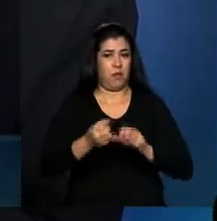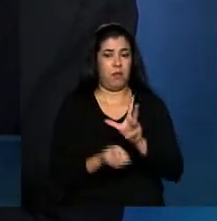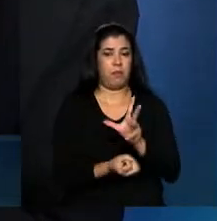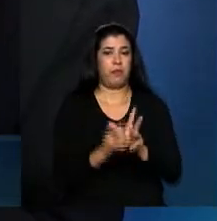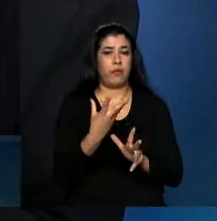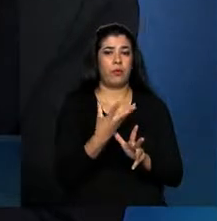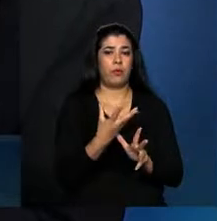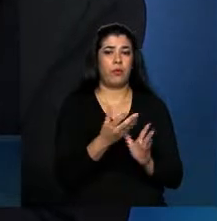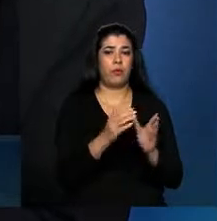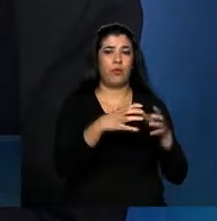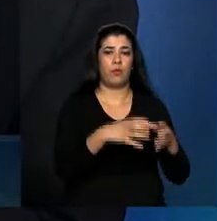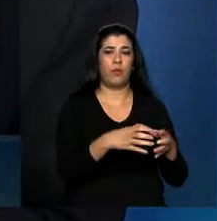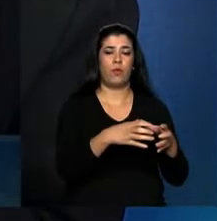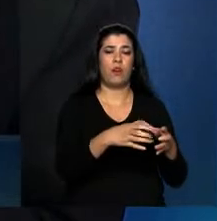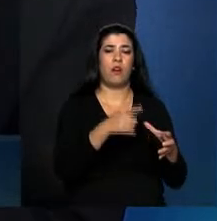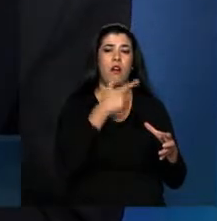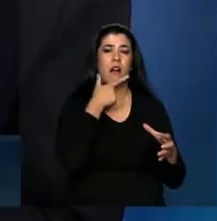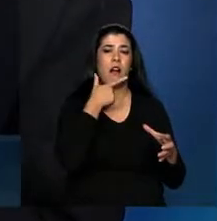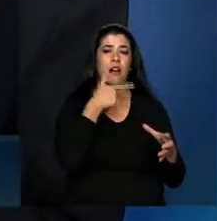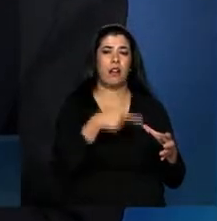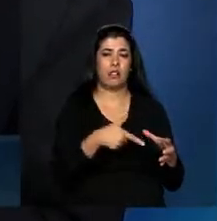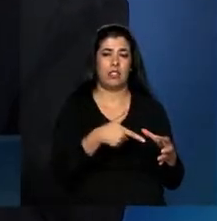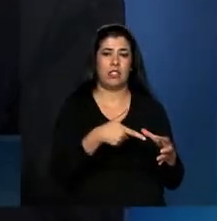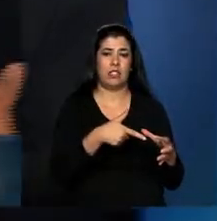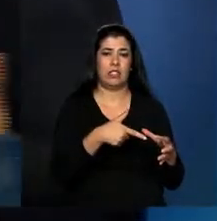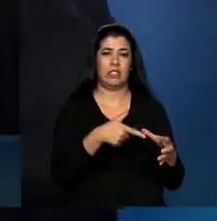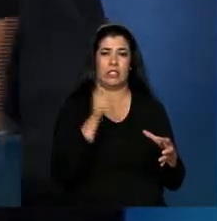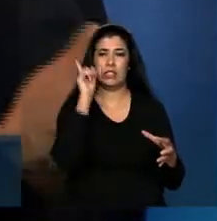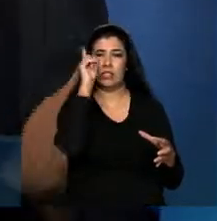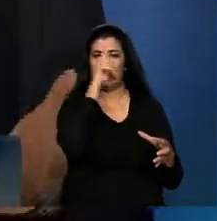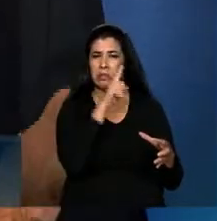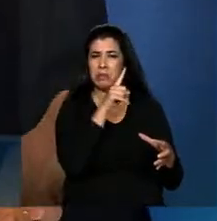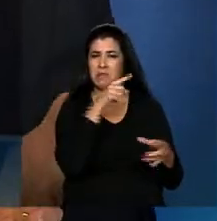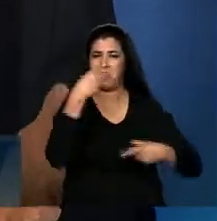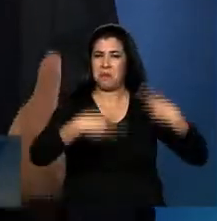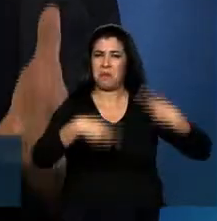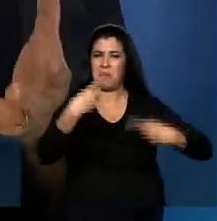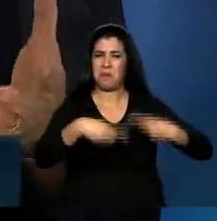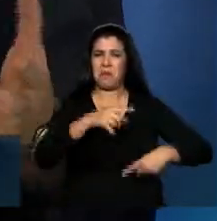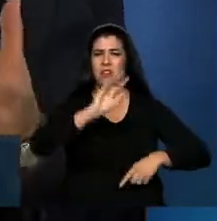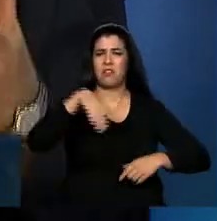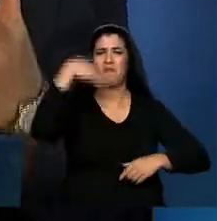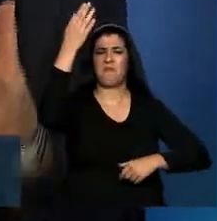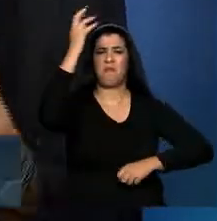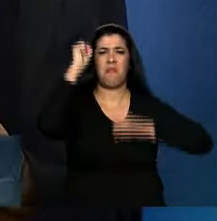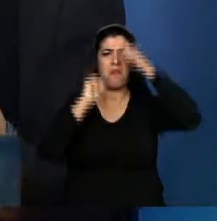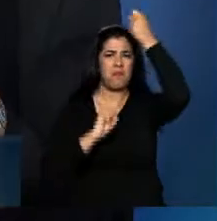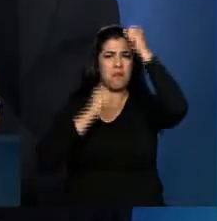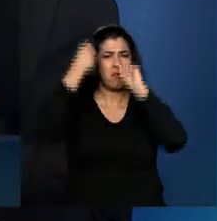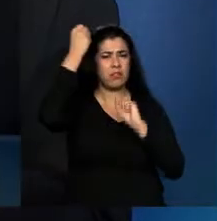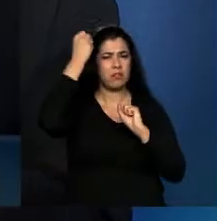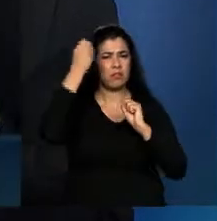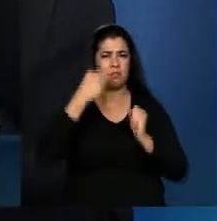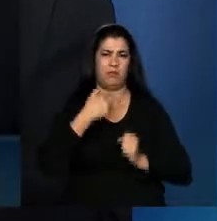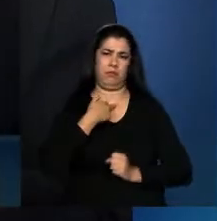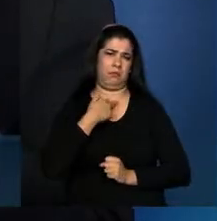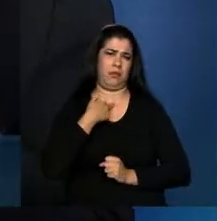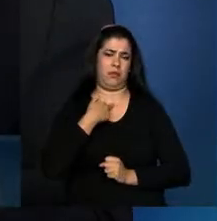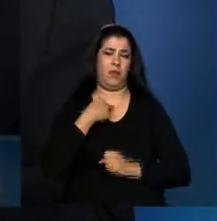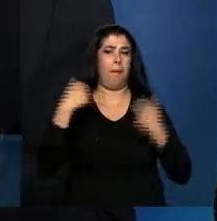de queijo, às vezes é a mesma legislação da Sadia, da Perdigão. Quer dizer, nós precisamos de uma legislação